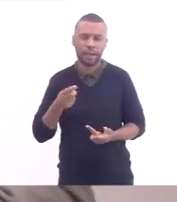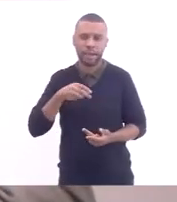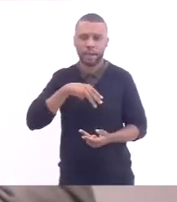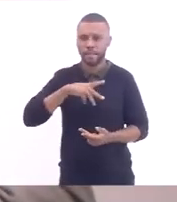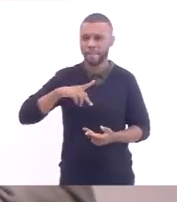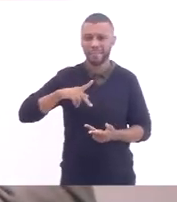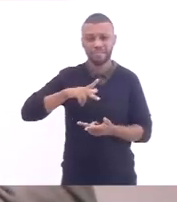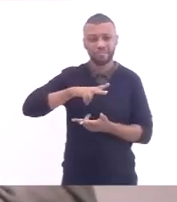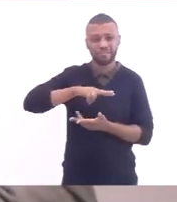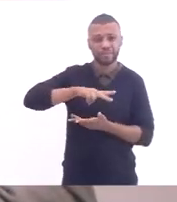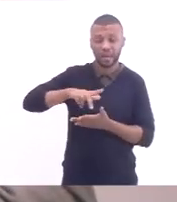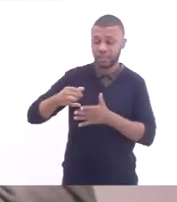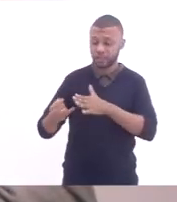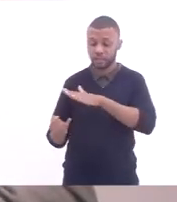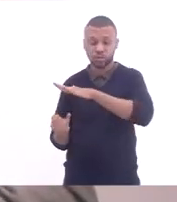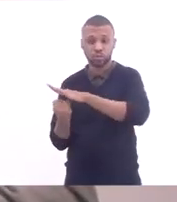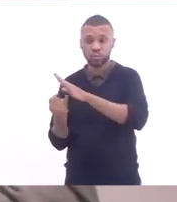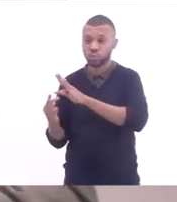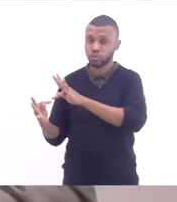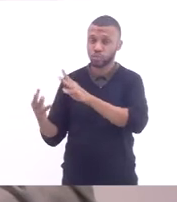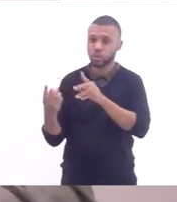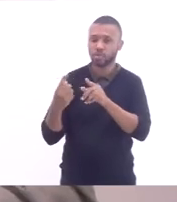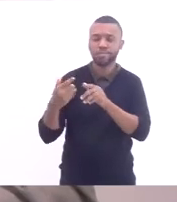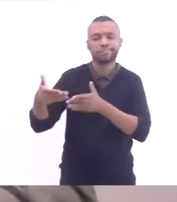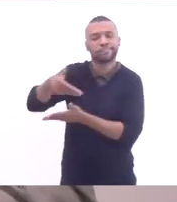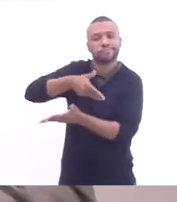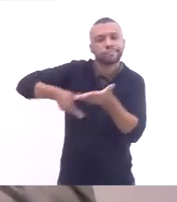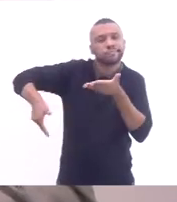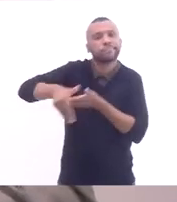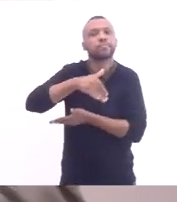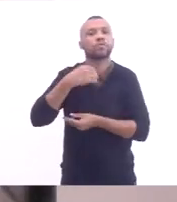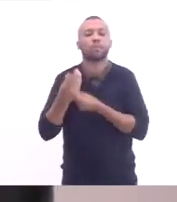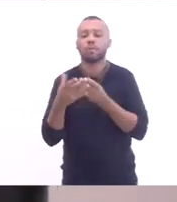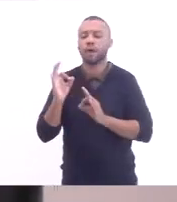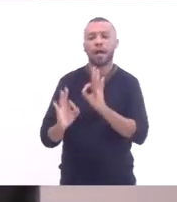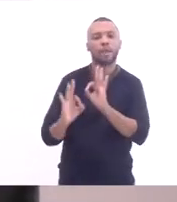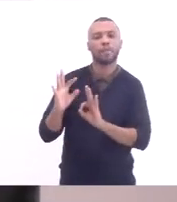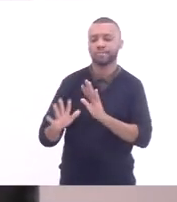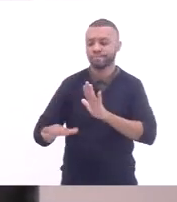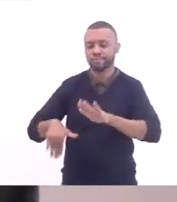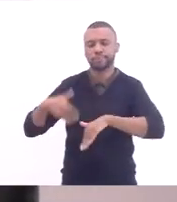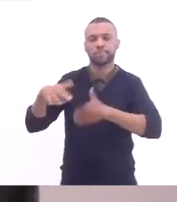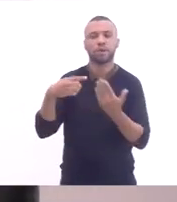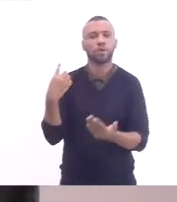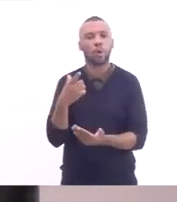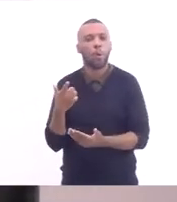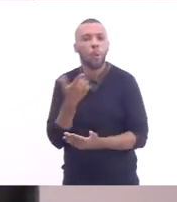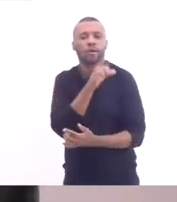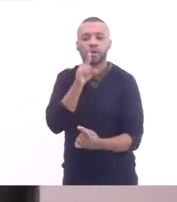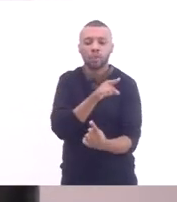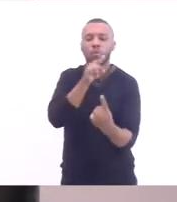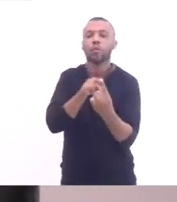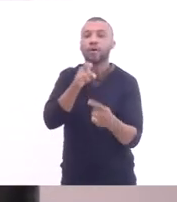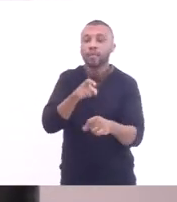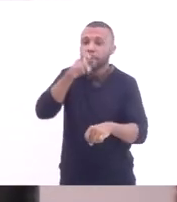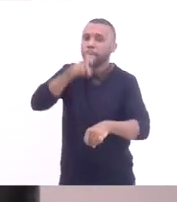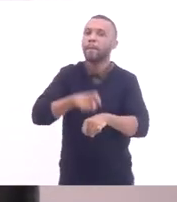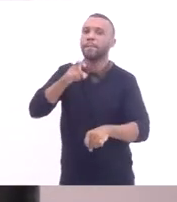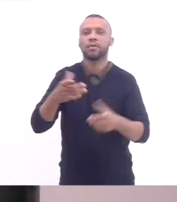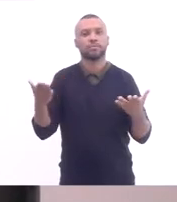Acho que todos, de alguma forma, participaram da condução para que nós chegássemos a esse momento.